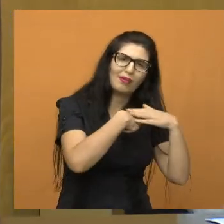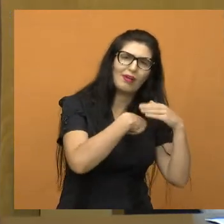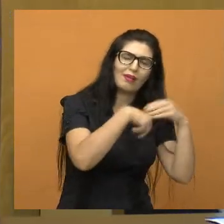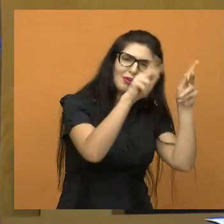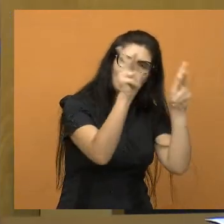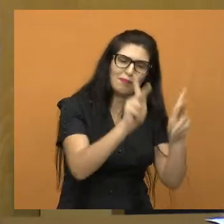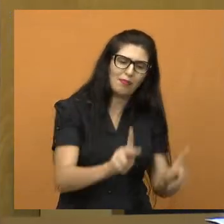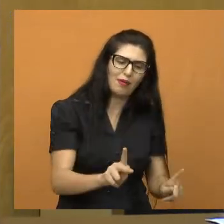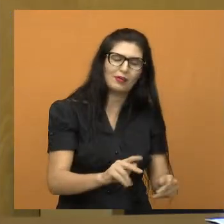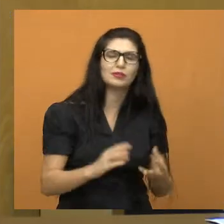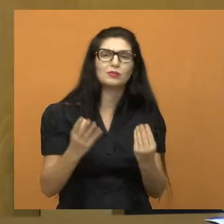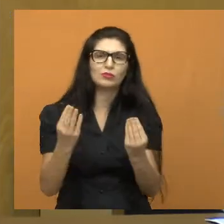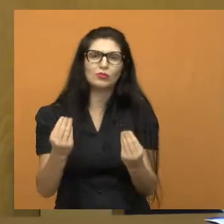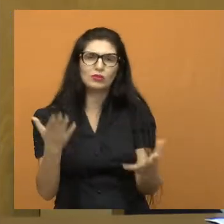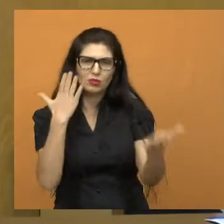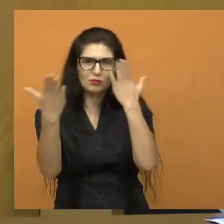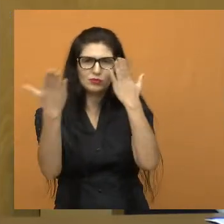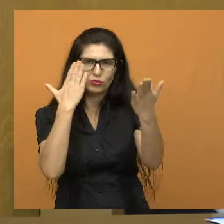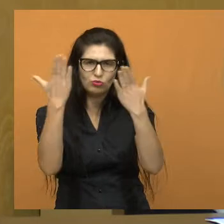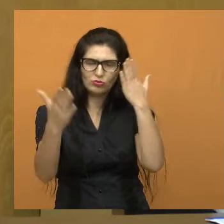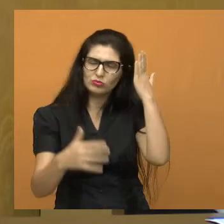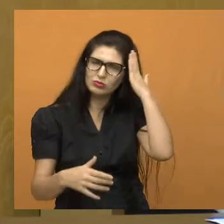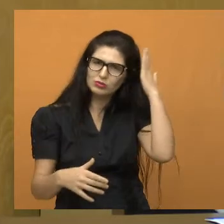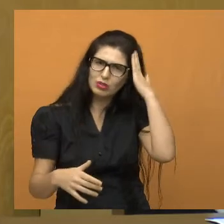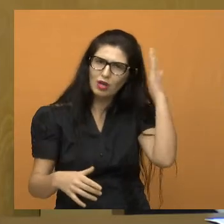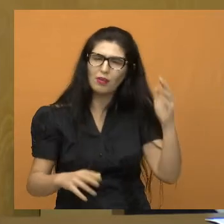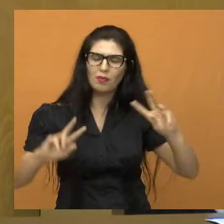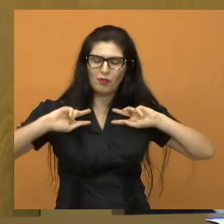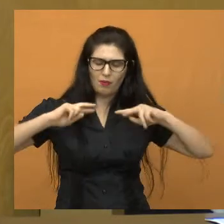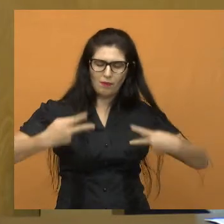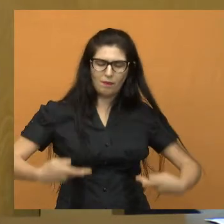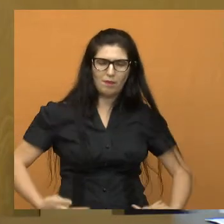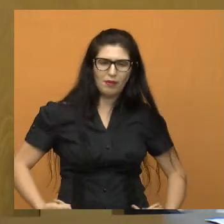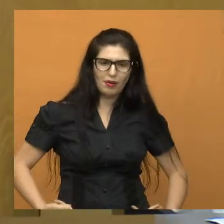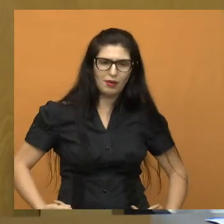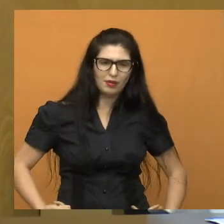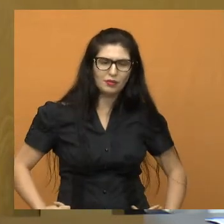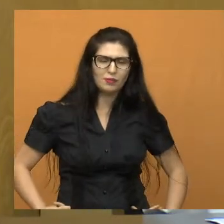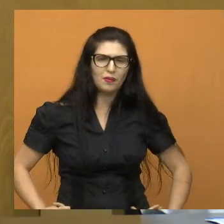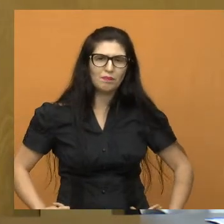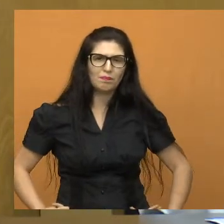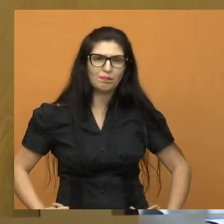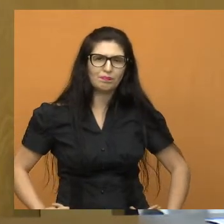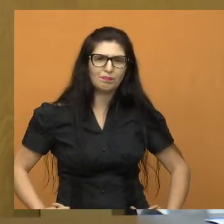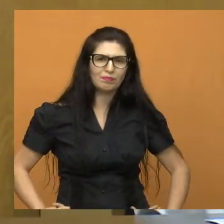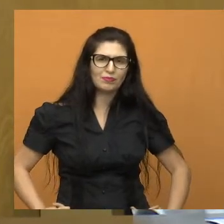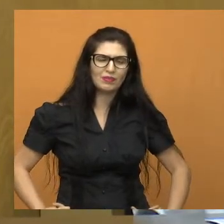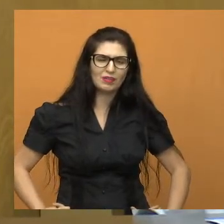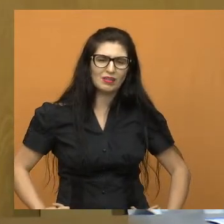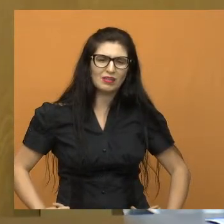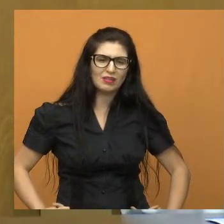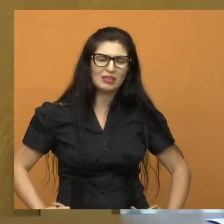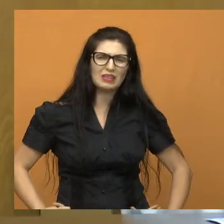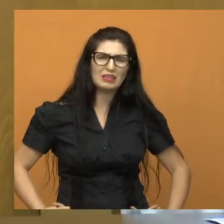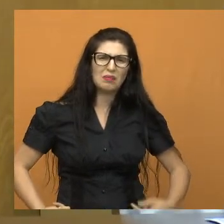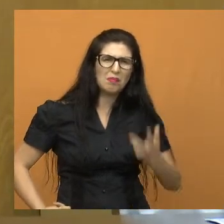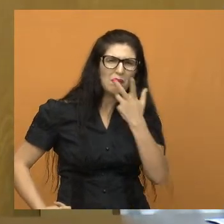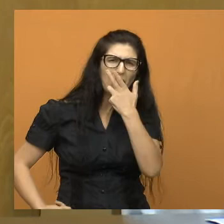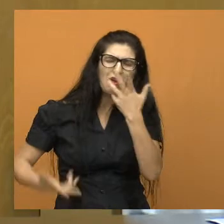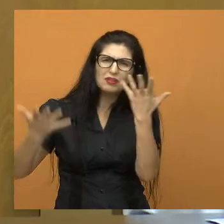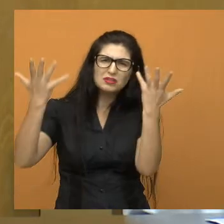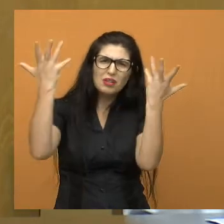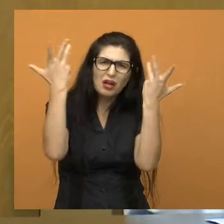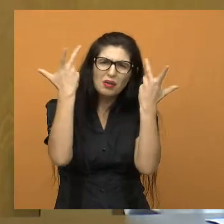Muitos da psicologia atestam que o ser humano está evoluindo, ou seja, nós estamos tornando cada vez mais animais,